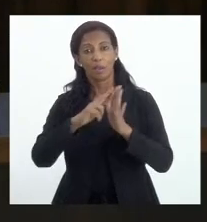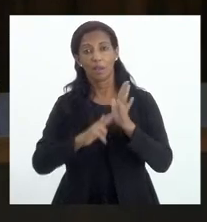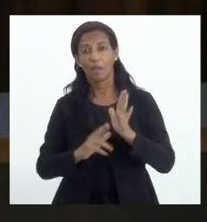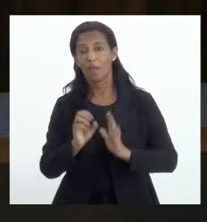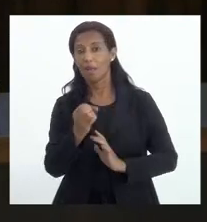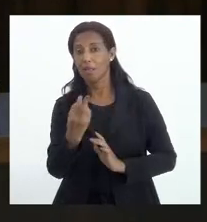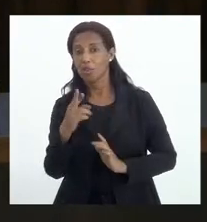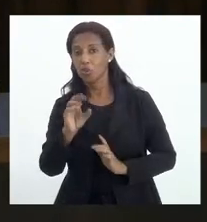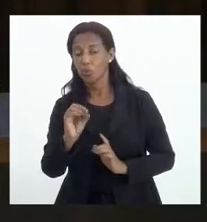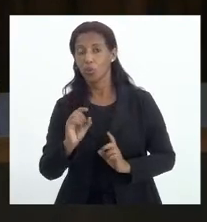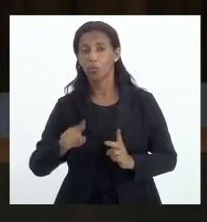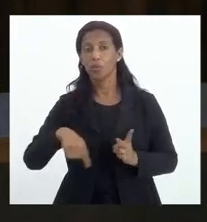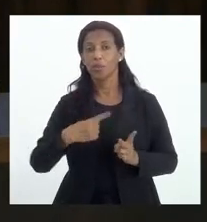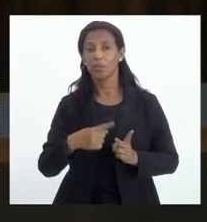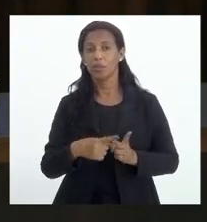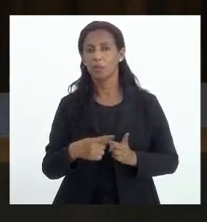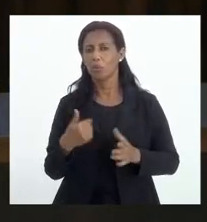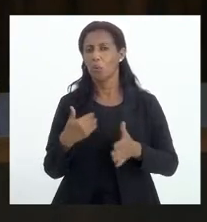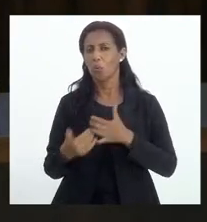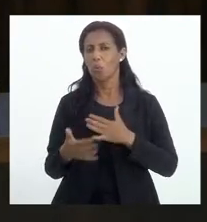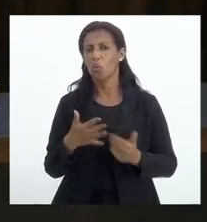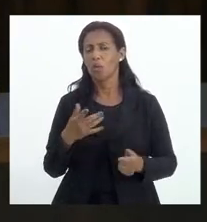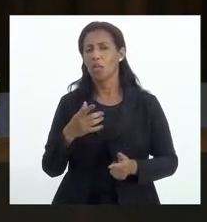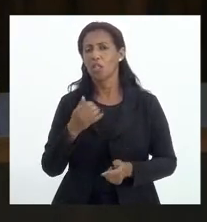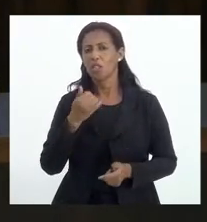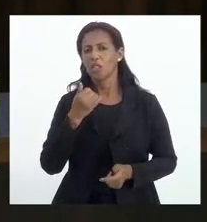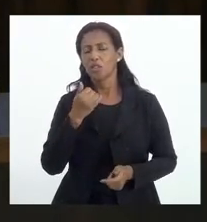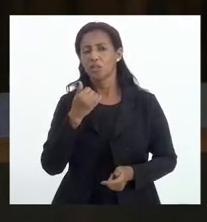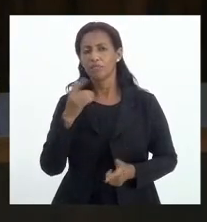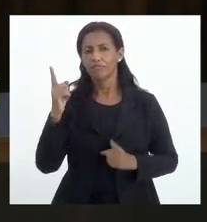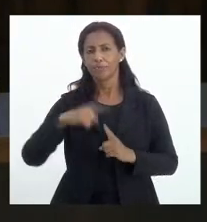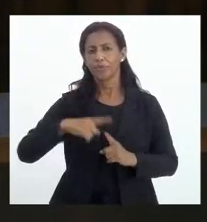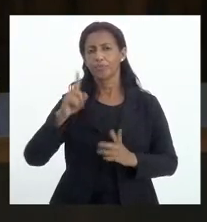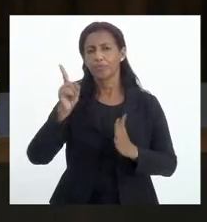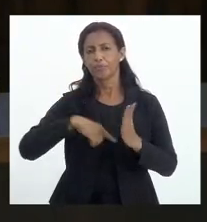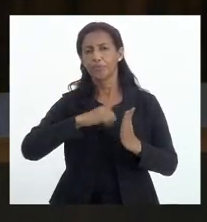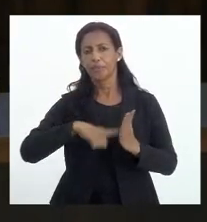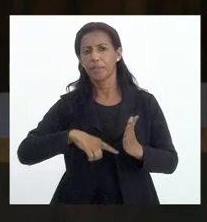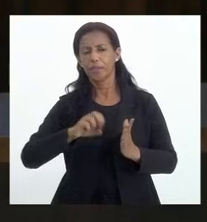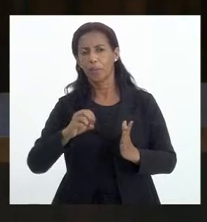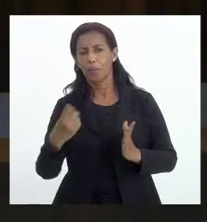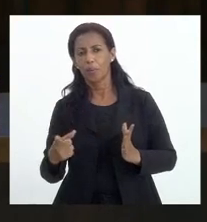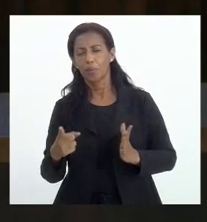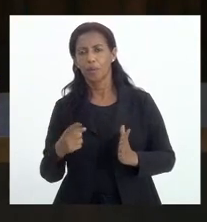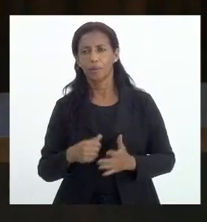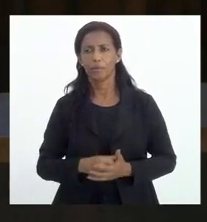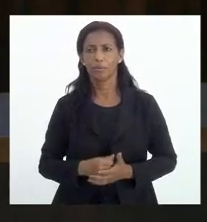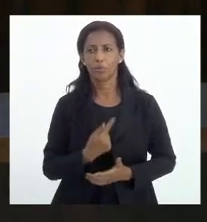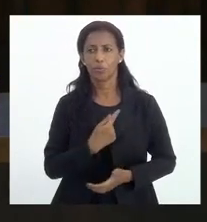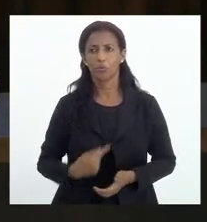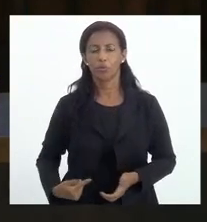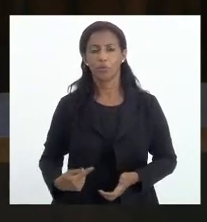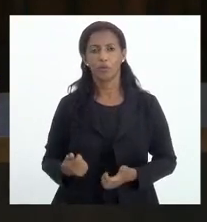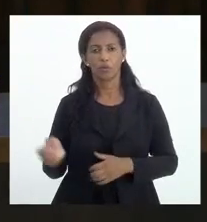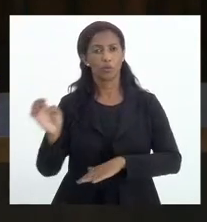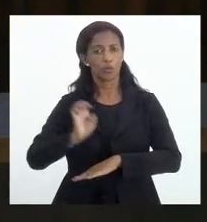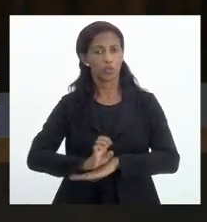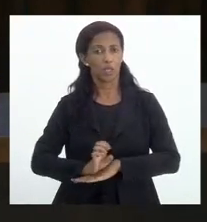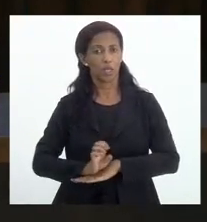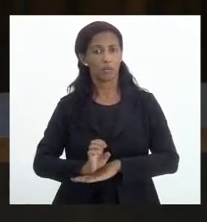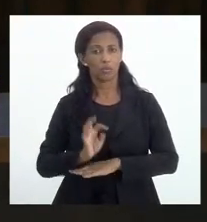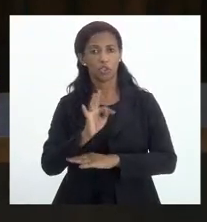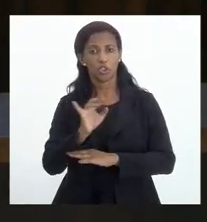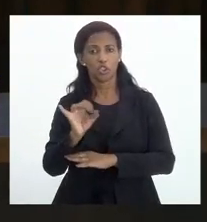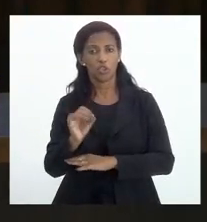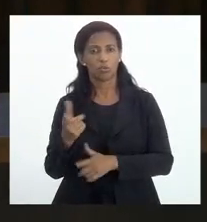e depois qualquer tipo de vedação ou não de lança, do governo do Estado lançar títulos